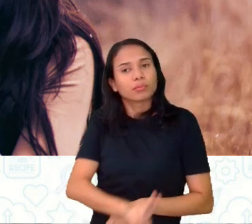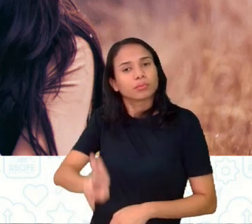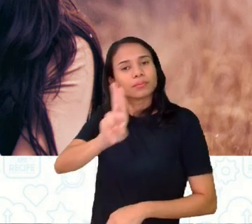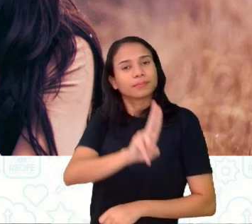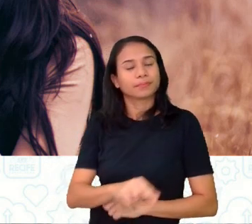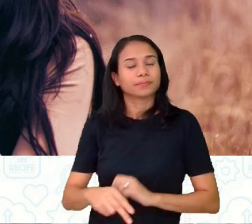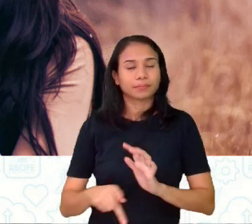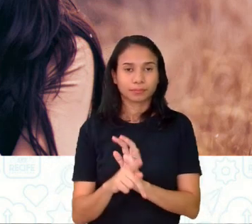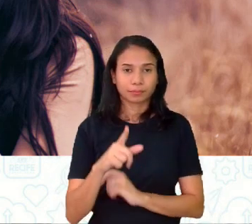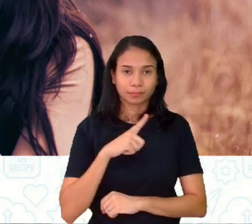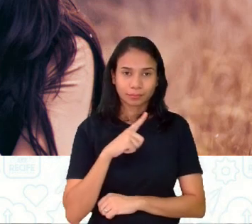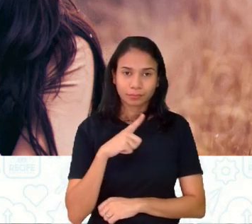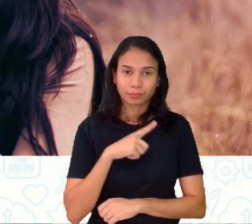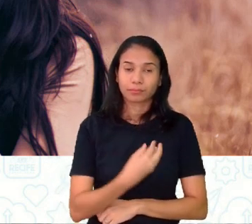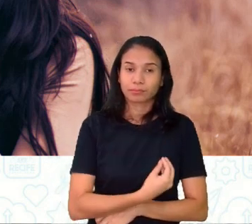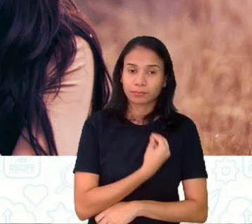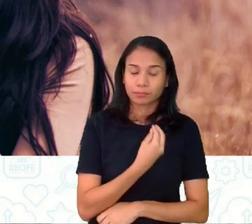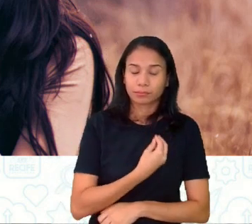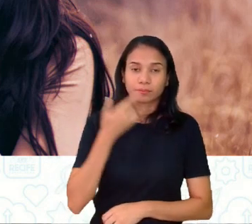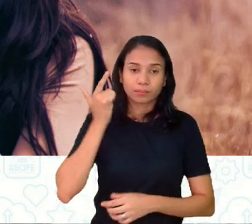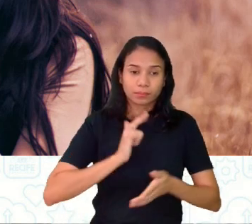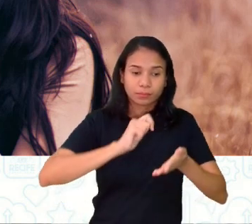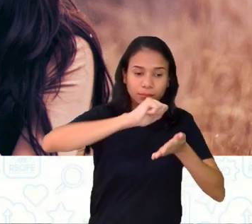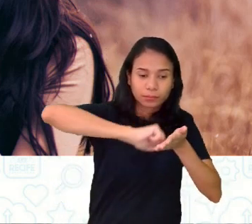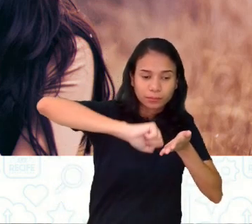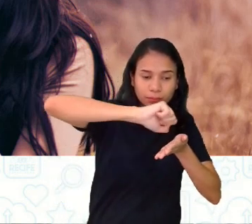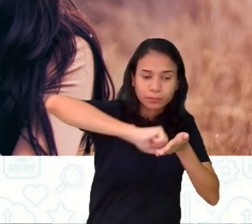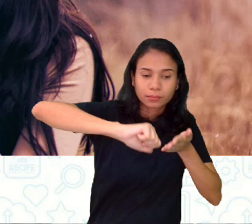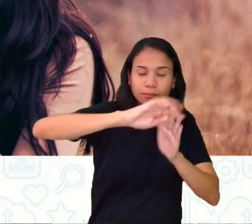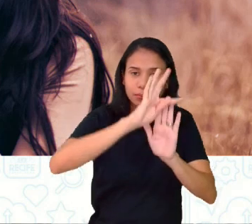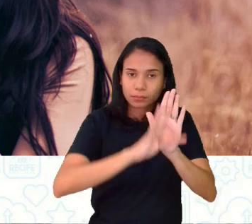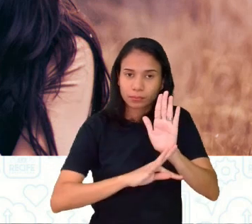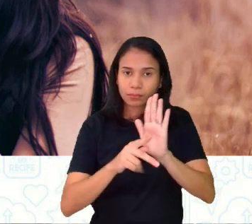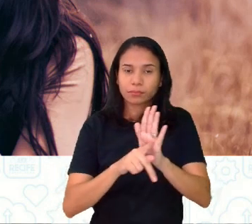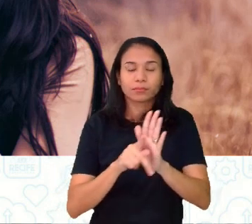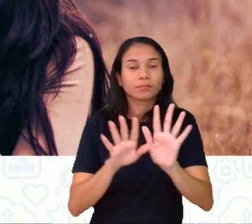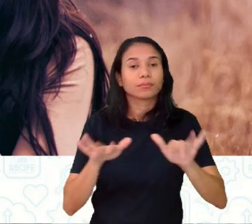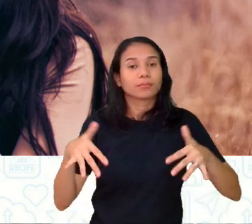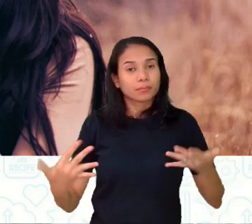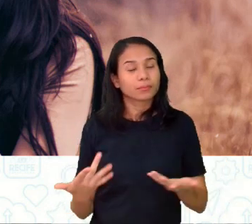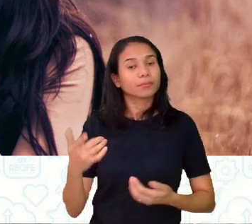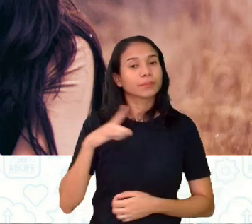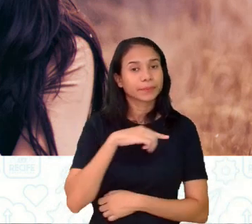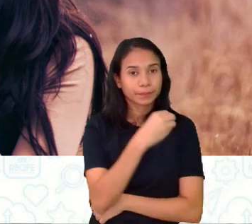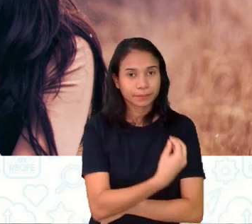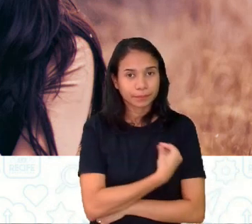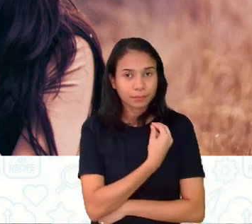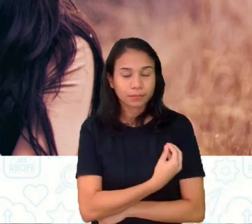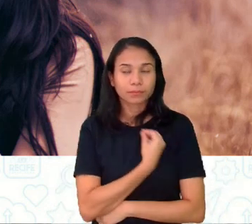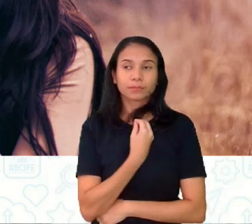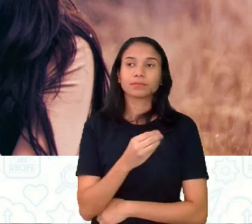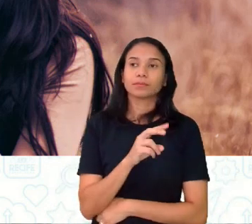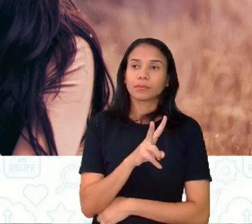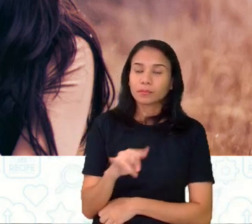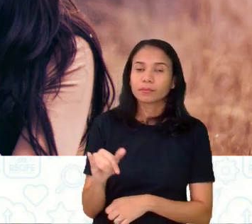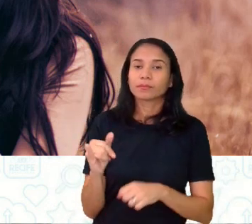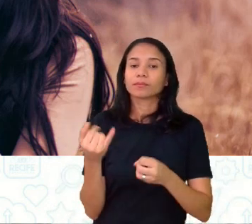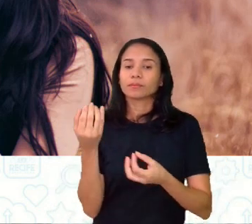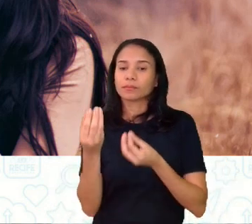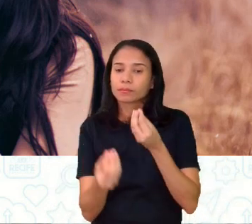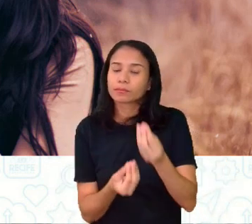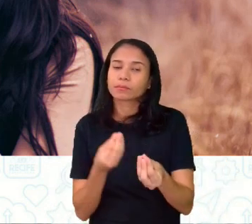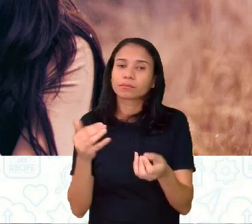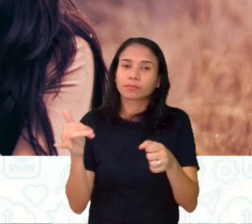ele utiliza, né, para escrever essa história, né? Então, eles vão, né, atrás